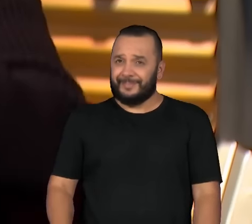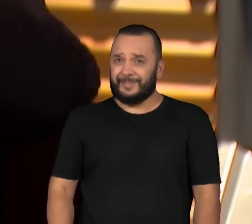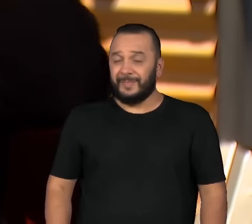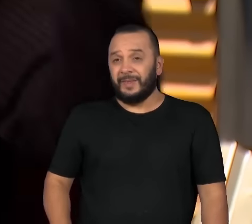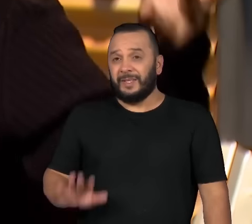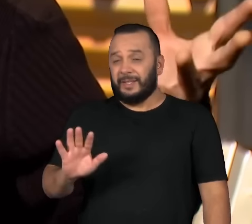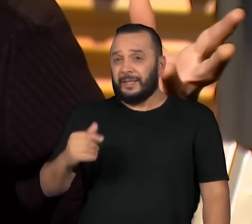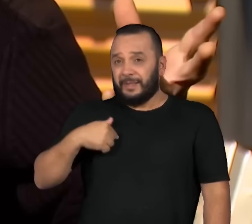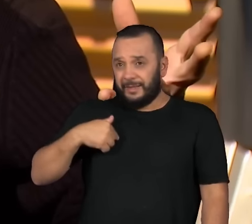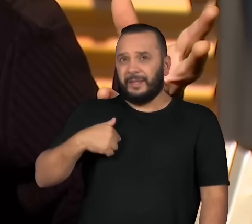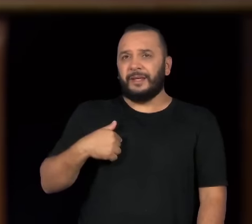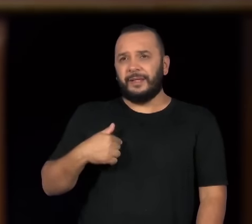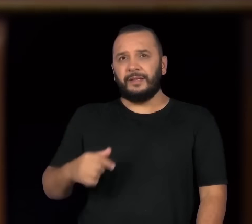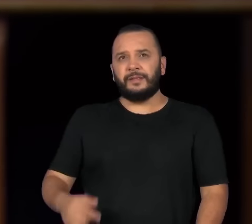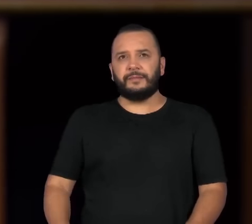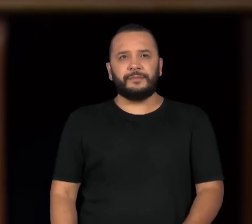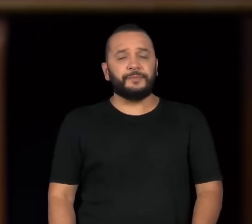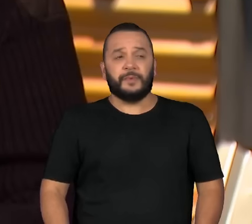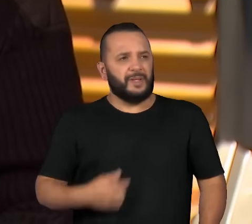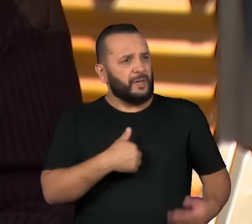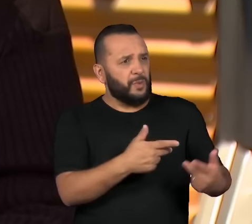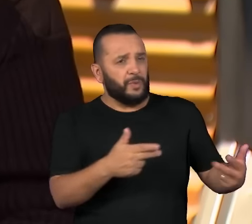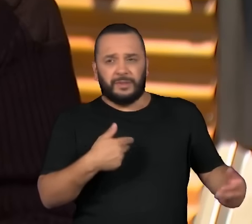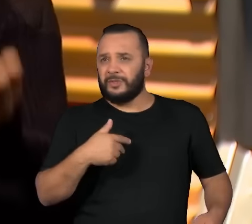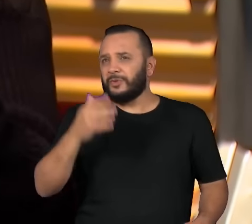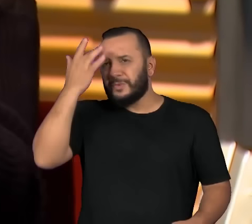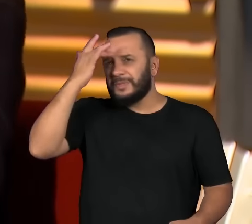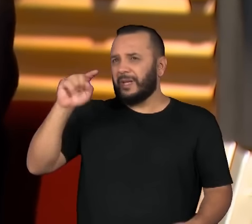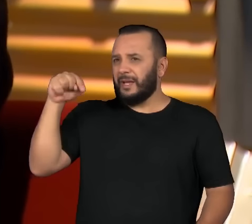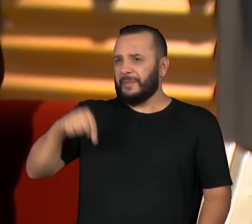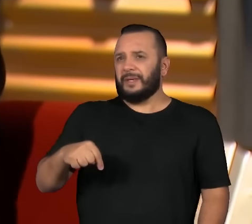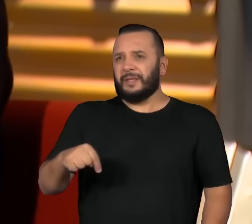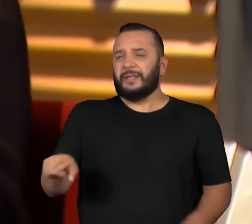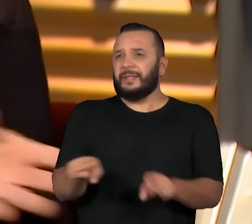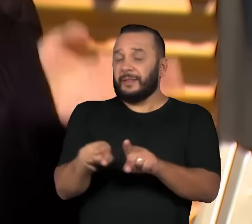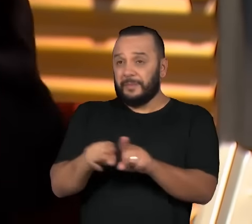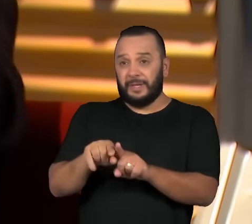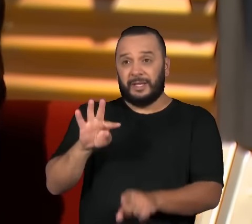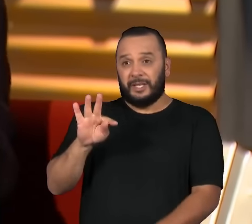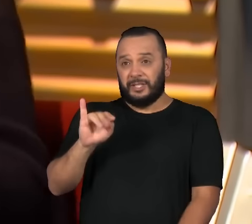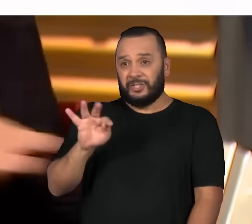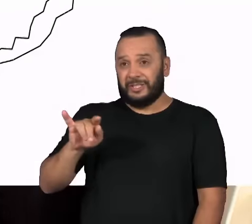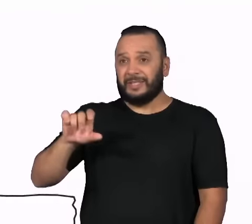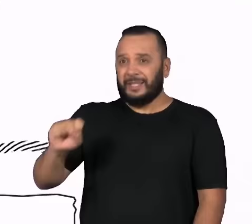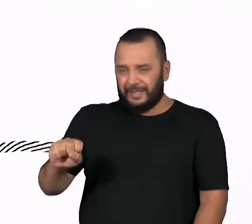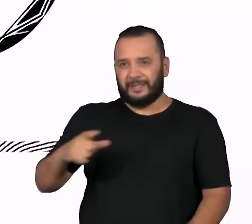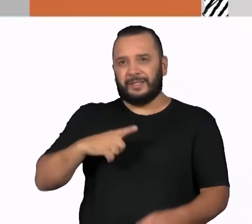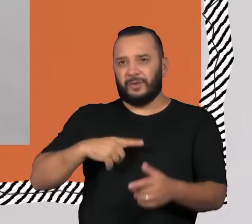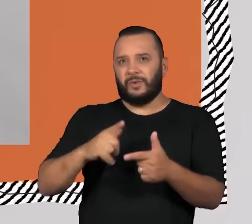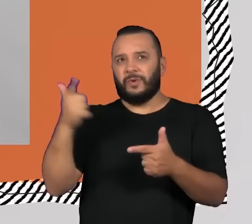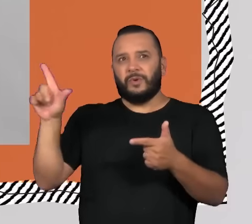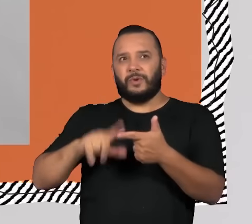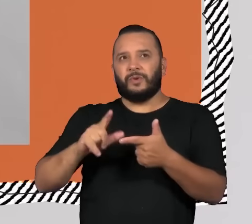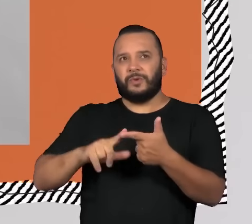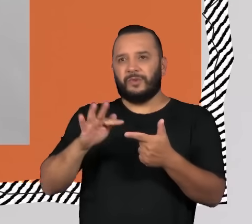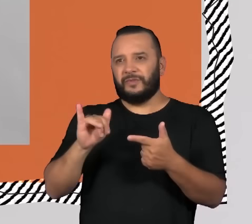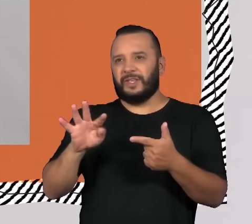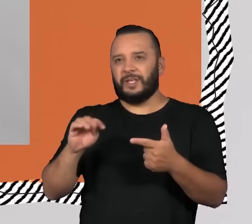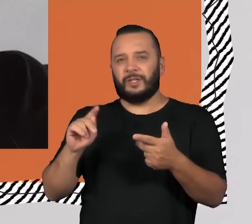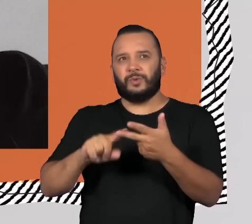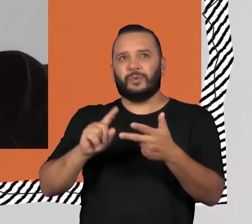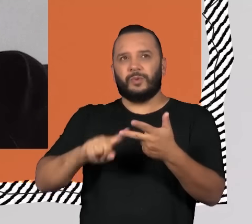Pô, um monte de É outra um coisa universo que a gigante. gente não sabe aqui. É. Graças ao Titãs e o Paralamas, trouxeram Fito Paz, trouxeram, Sim. né, Charly